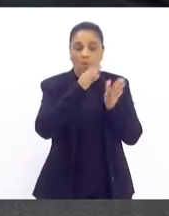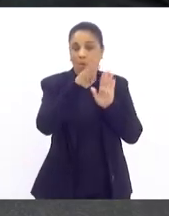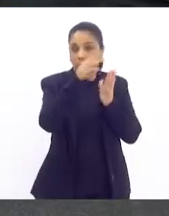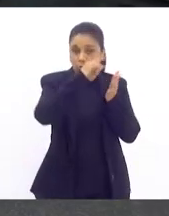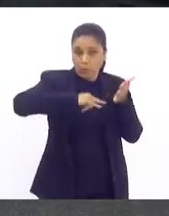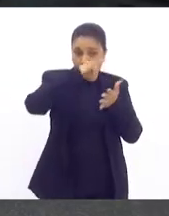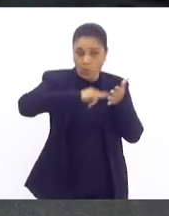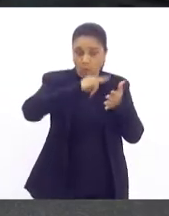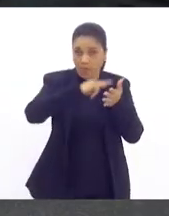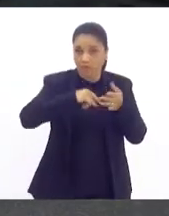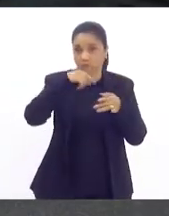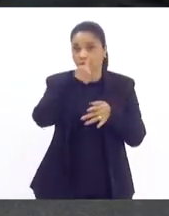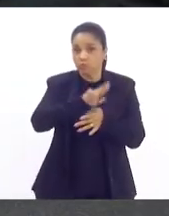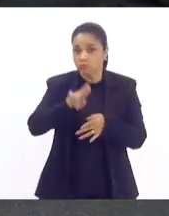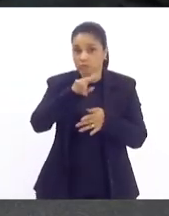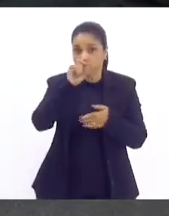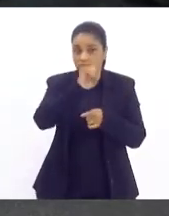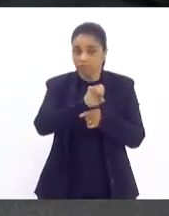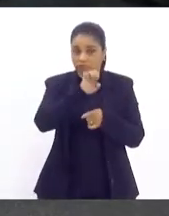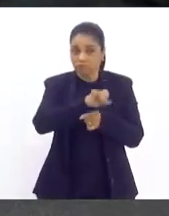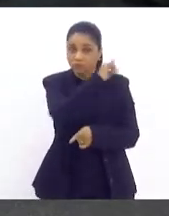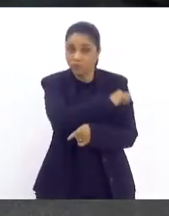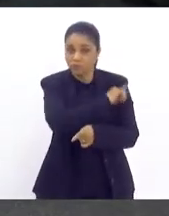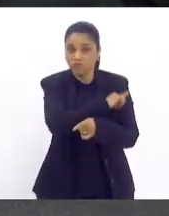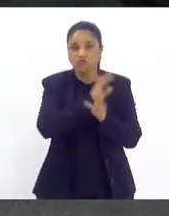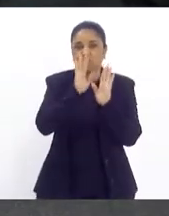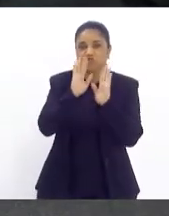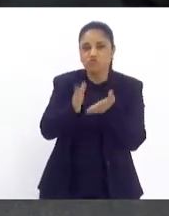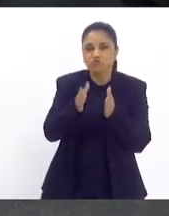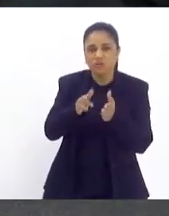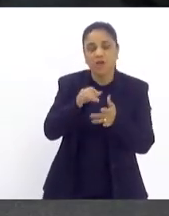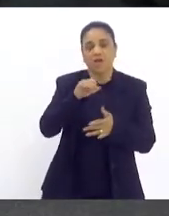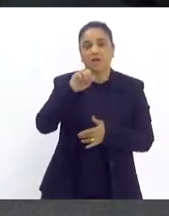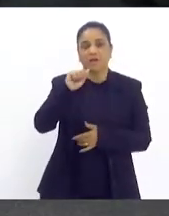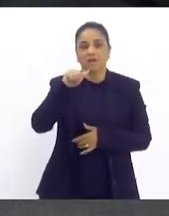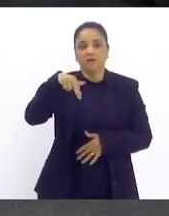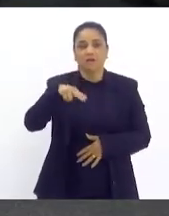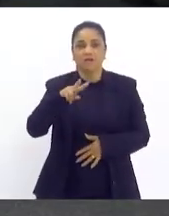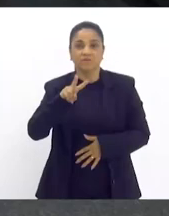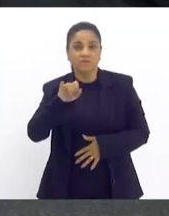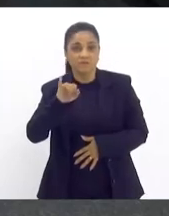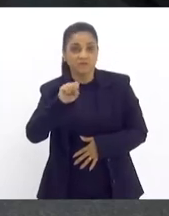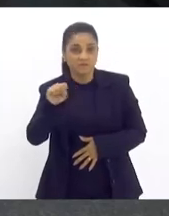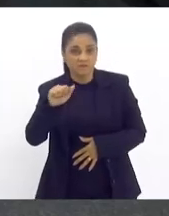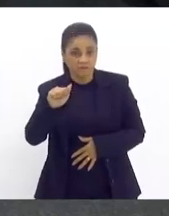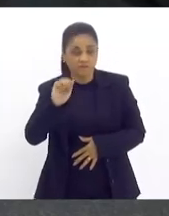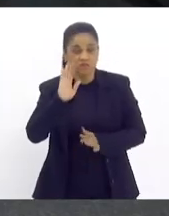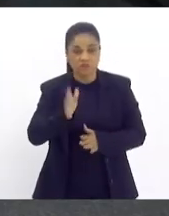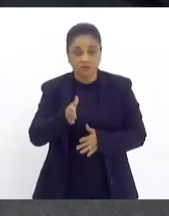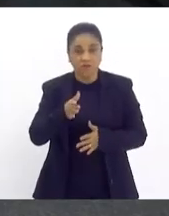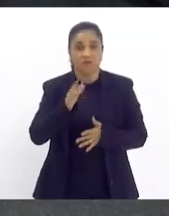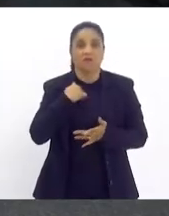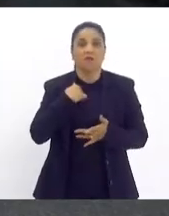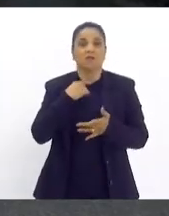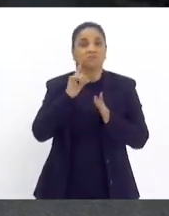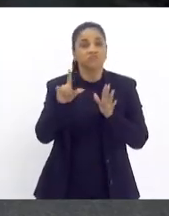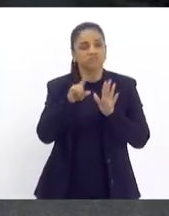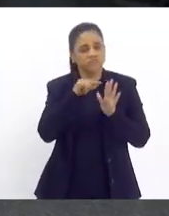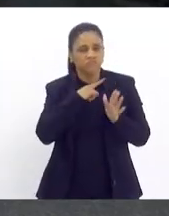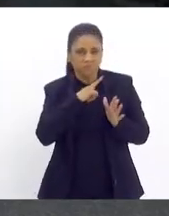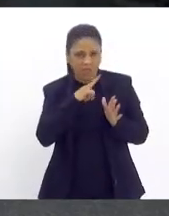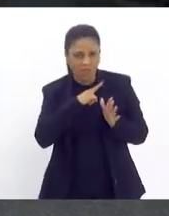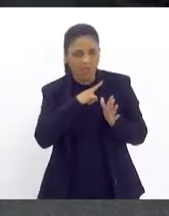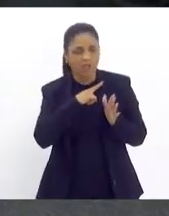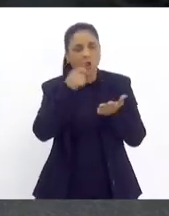no estado do Rio de Janeiro aquilo que já é previsto pela Anvisa e entre esses pressupostos nós temos a